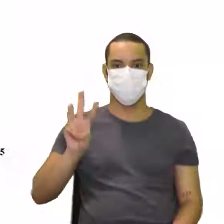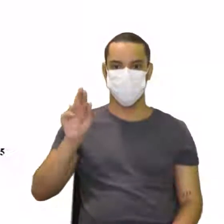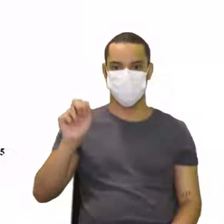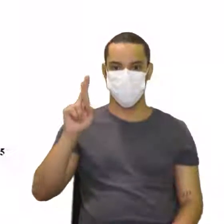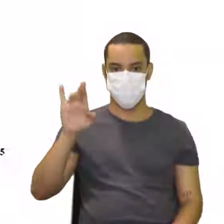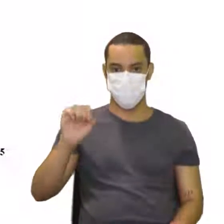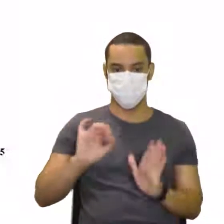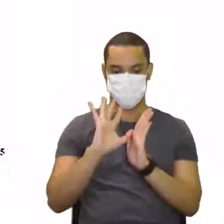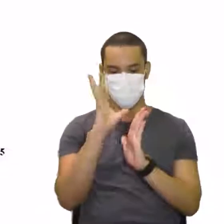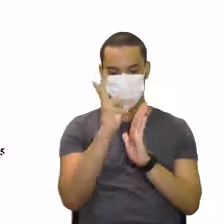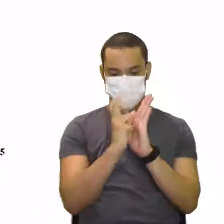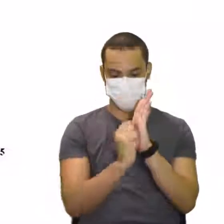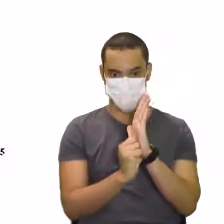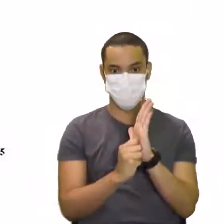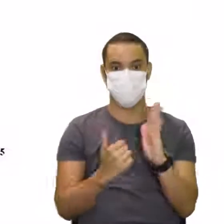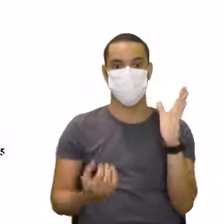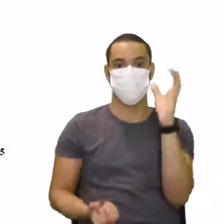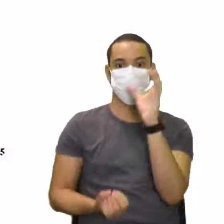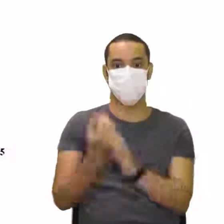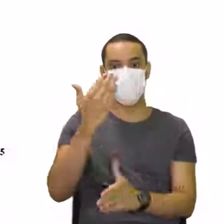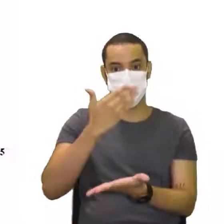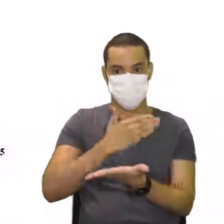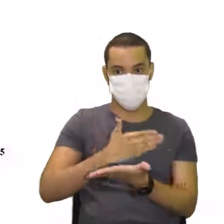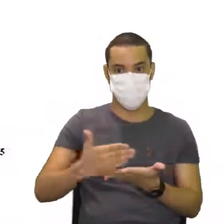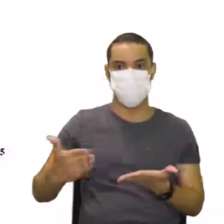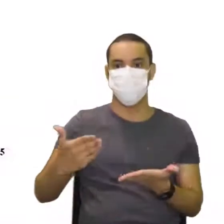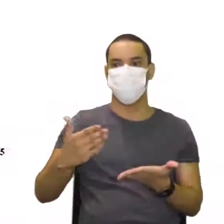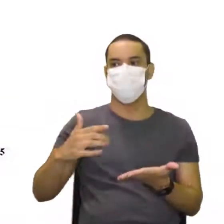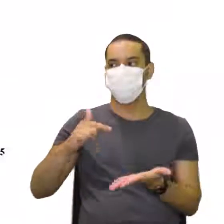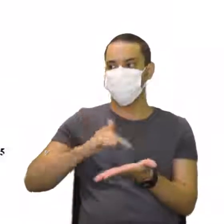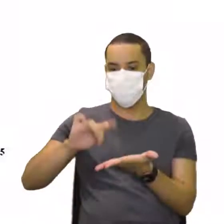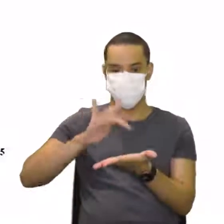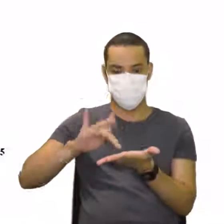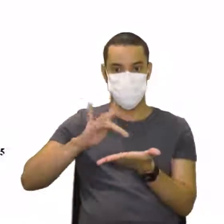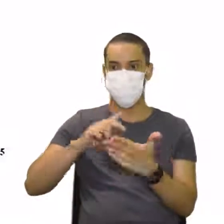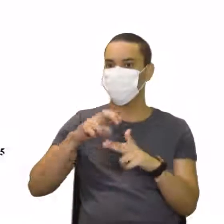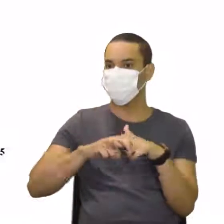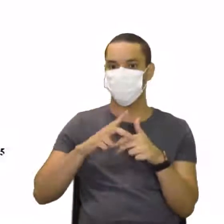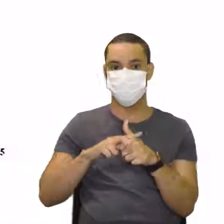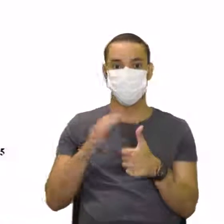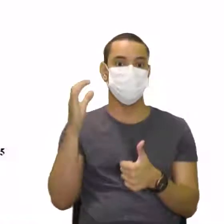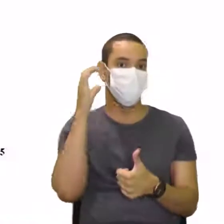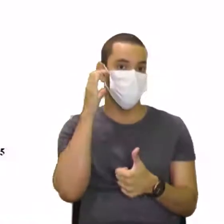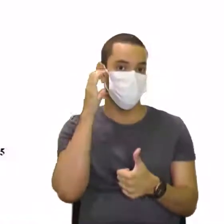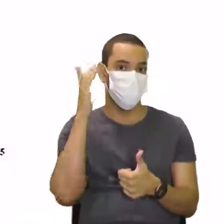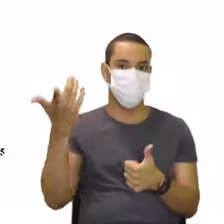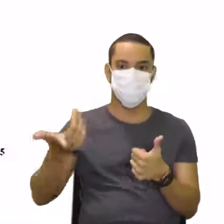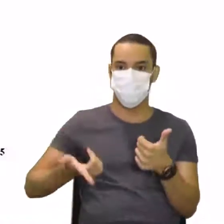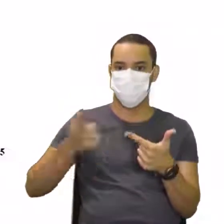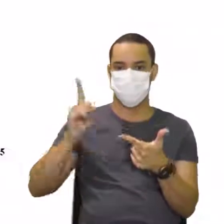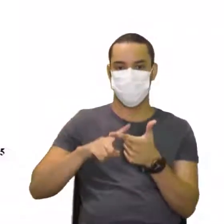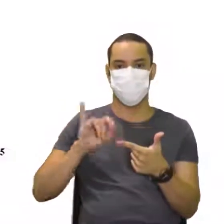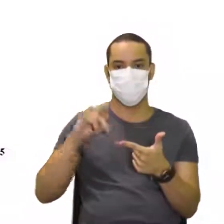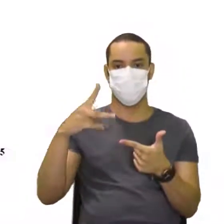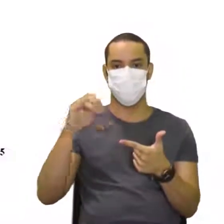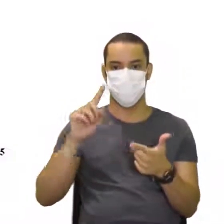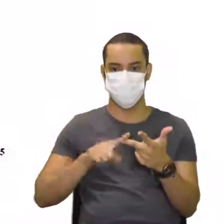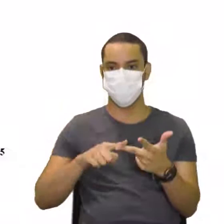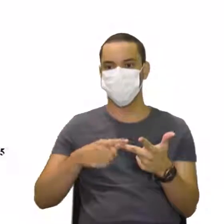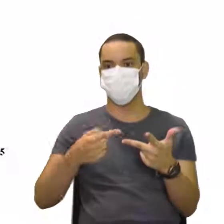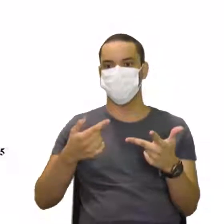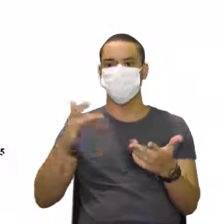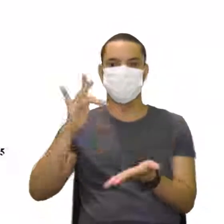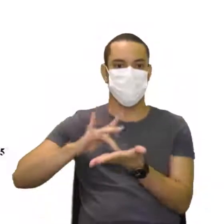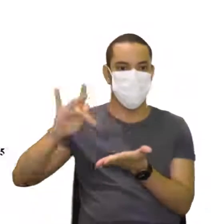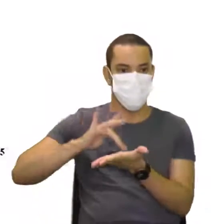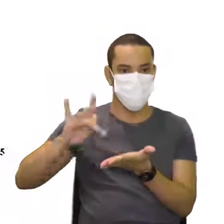do milênio começam a surgir os componentes de mão, ou seja, os smartphones, iPod, iPad,